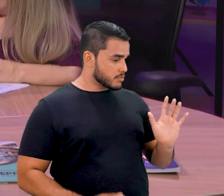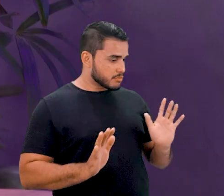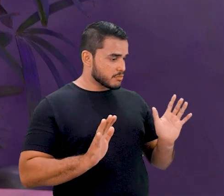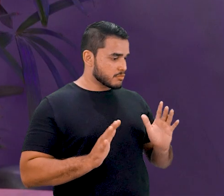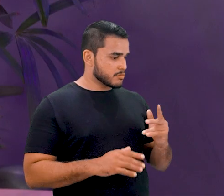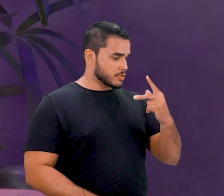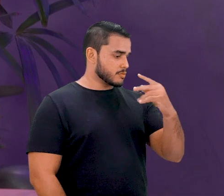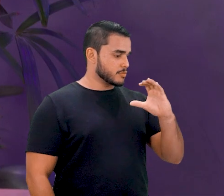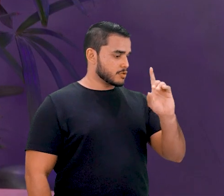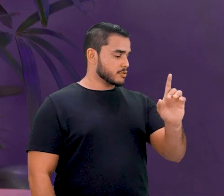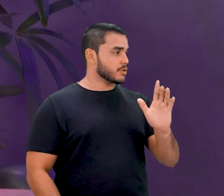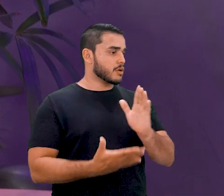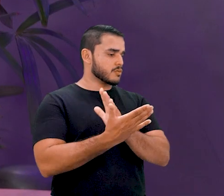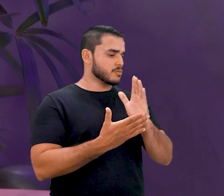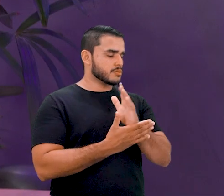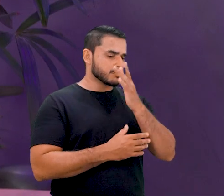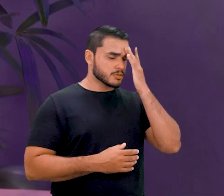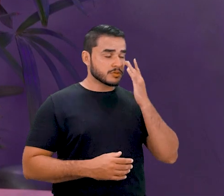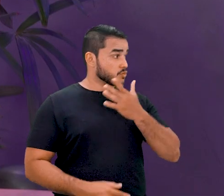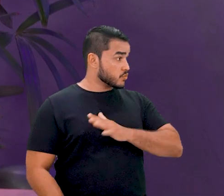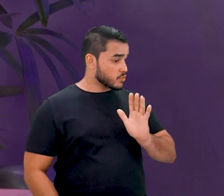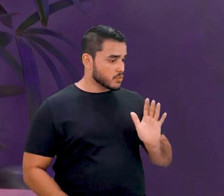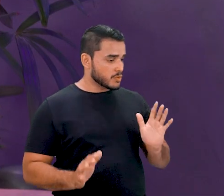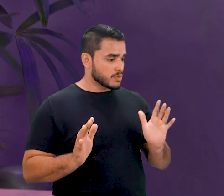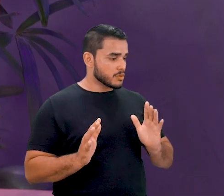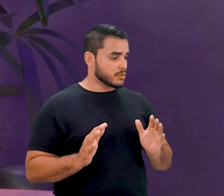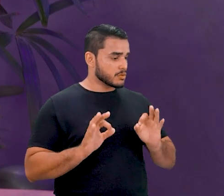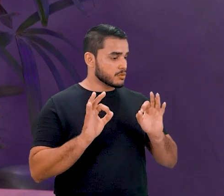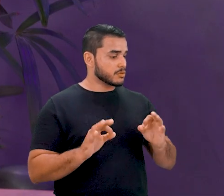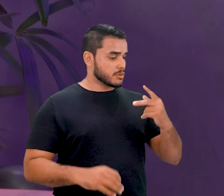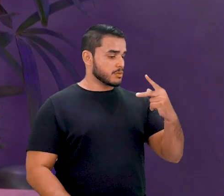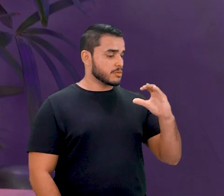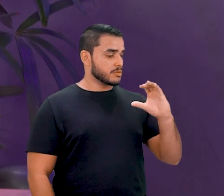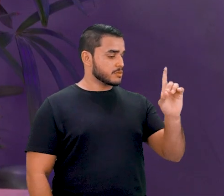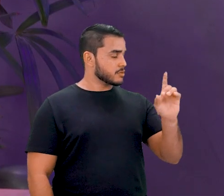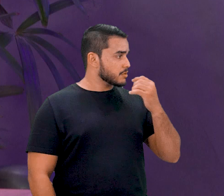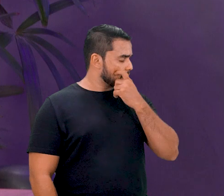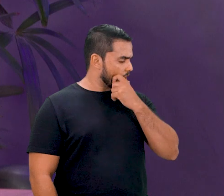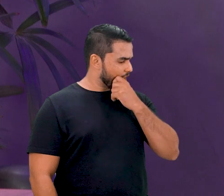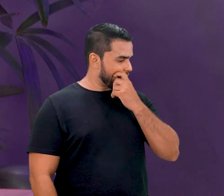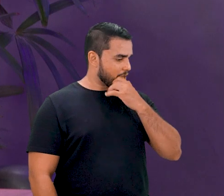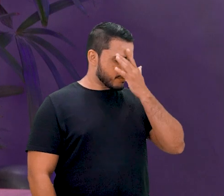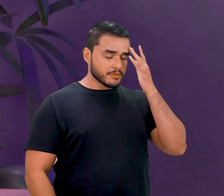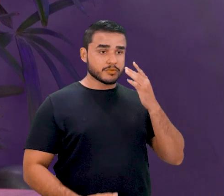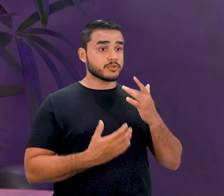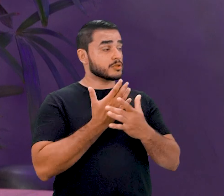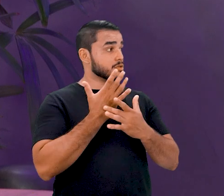assim. Acho que de algumas pessoas do movimento também. sim, sim. Não é algo genuíno, assim, mas... Aliás, genuíno não é